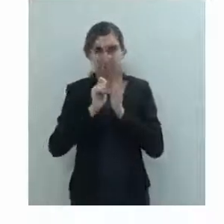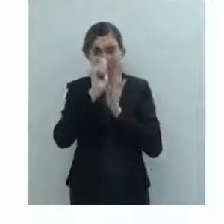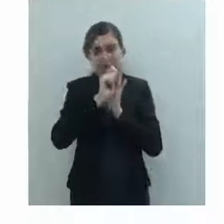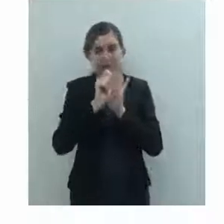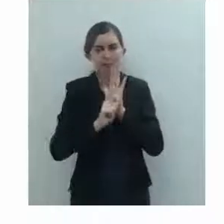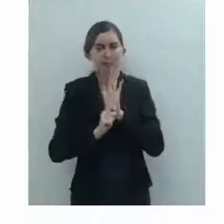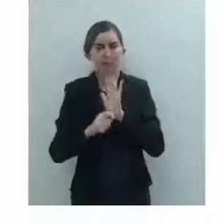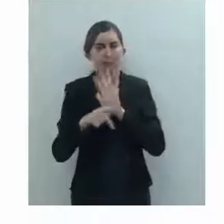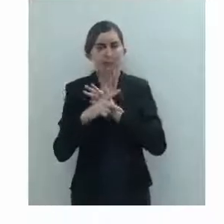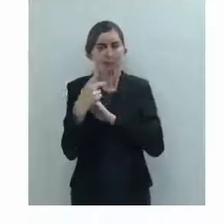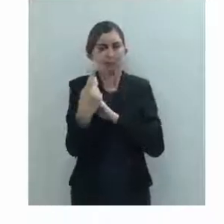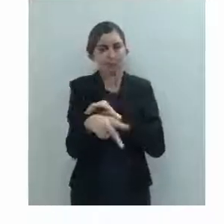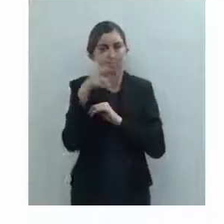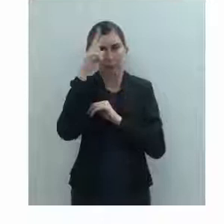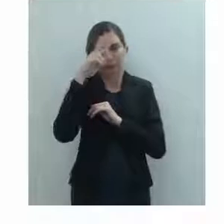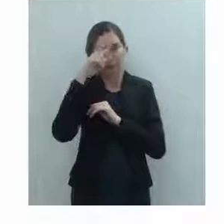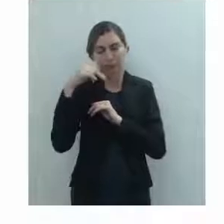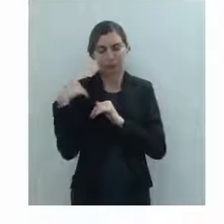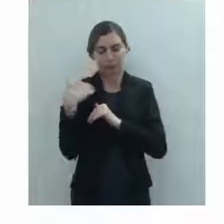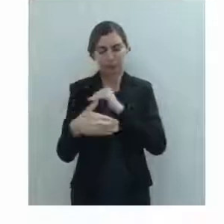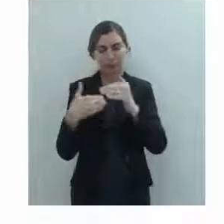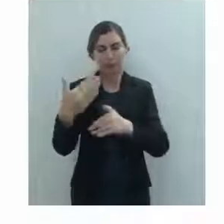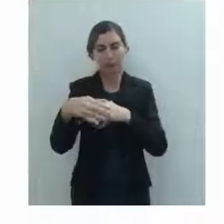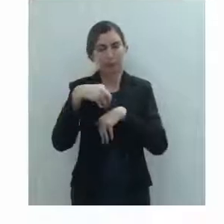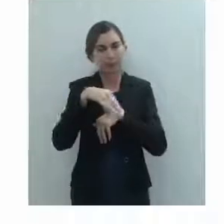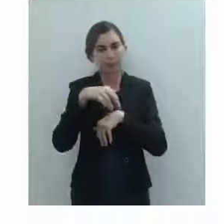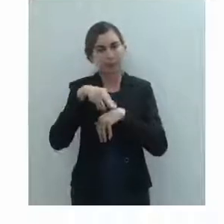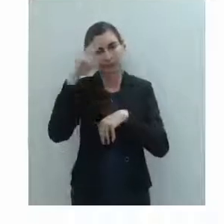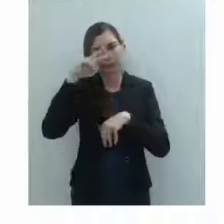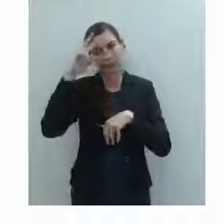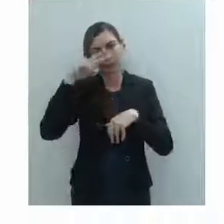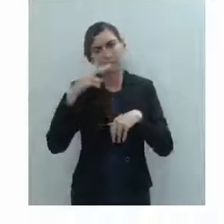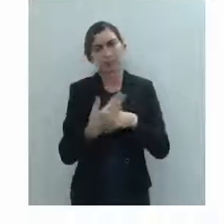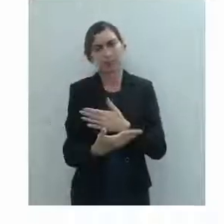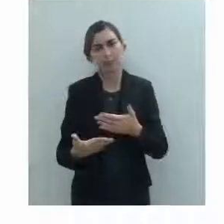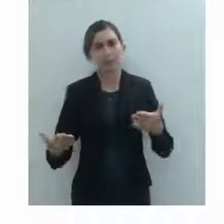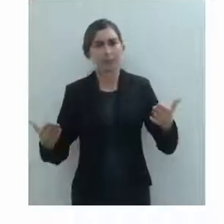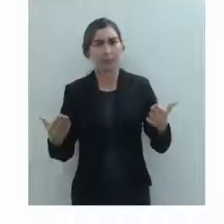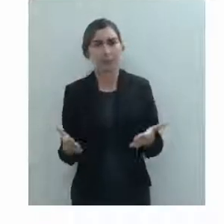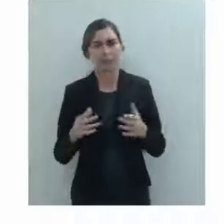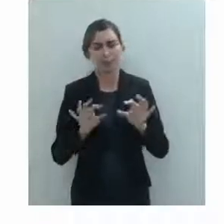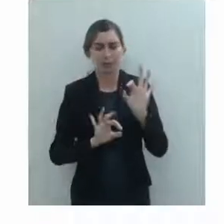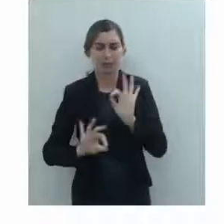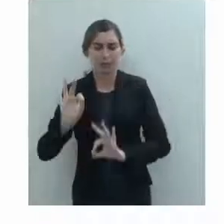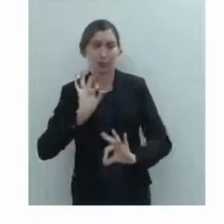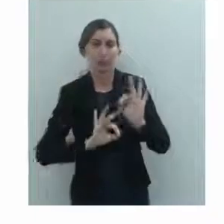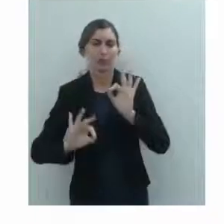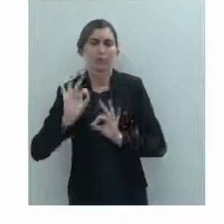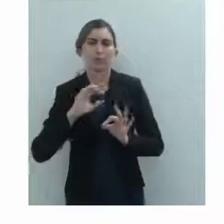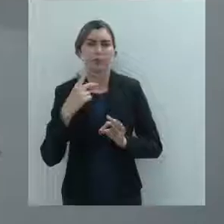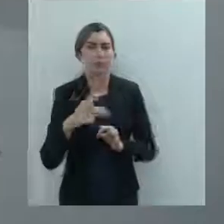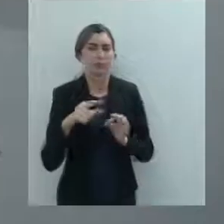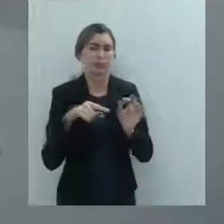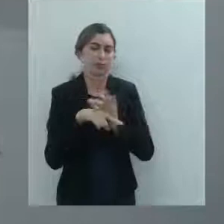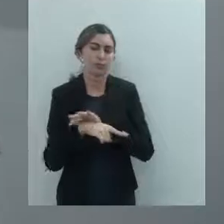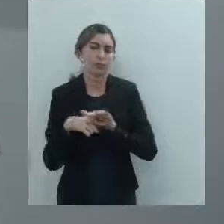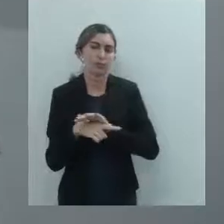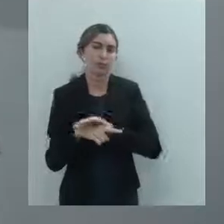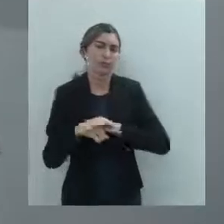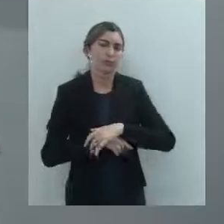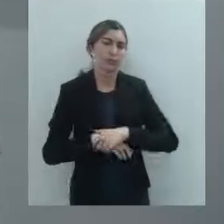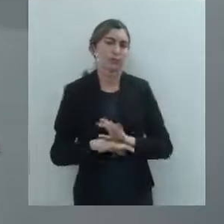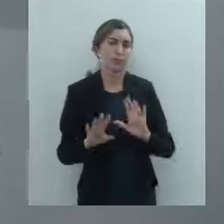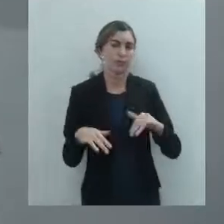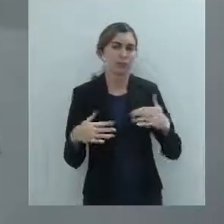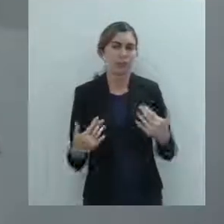história de respeito ao processo que leva o historiador ao acabamento de sua investigação